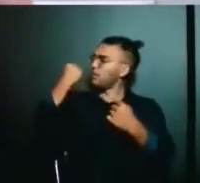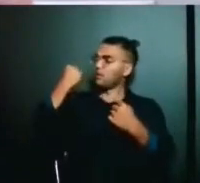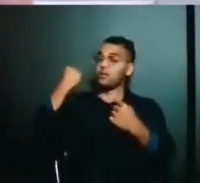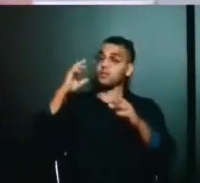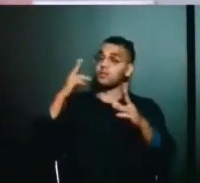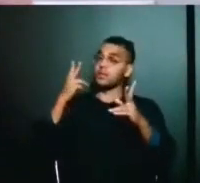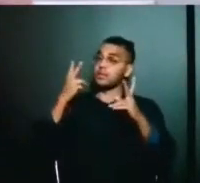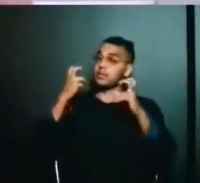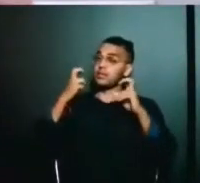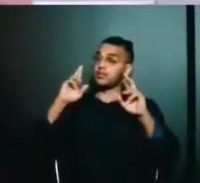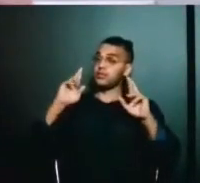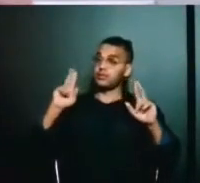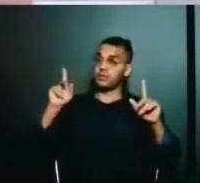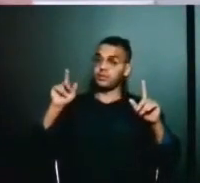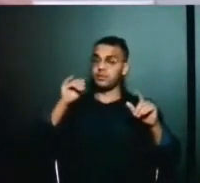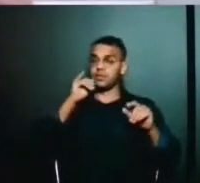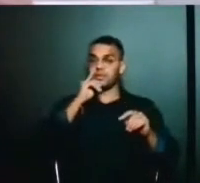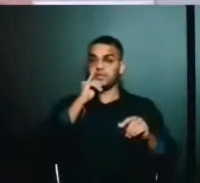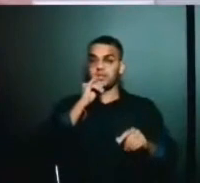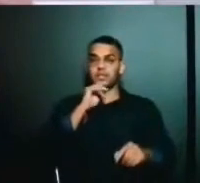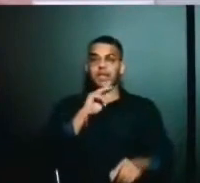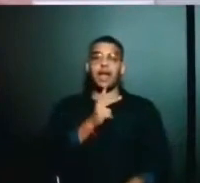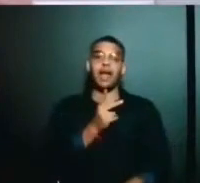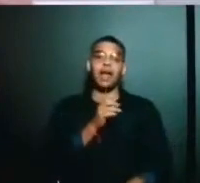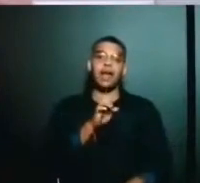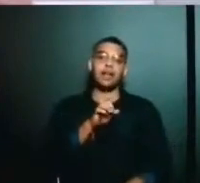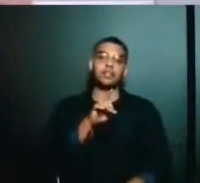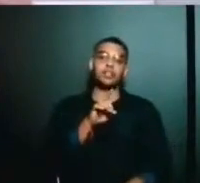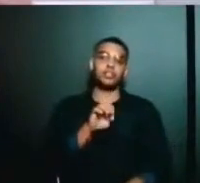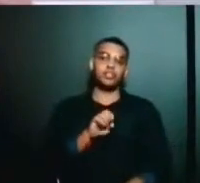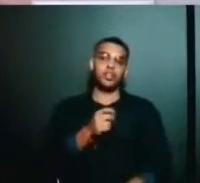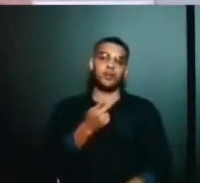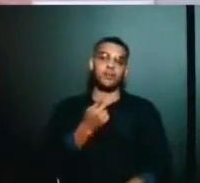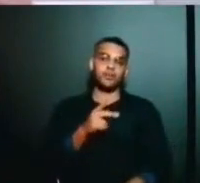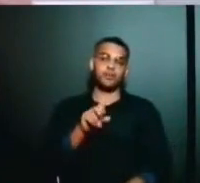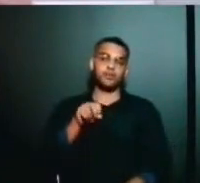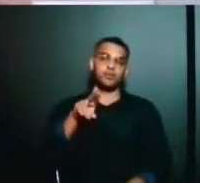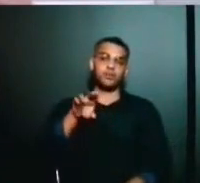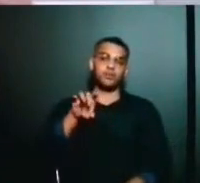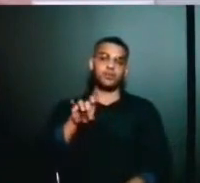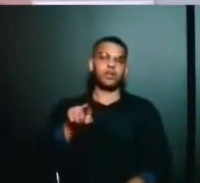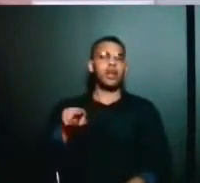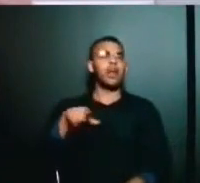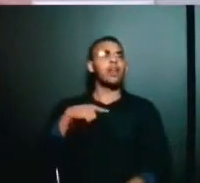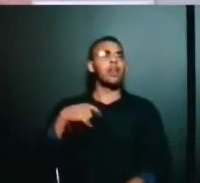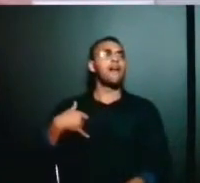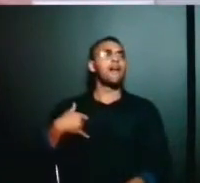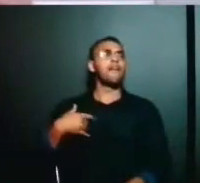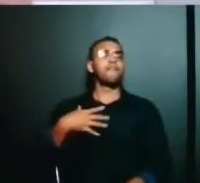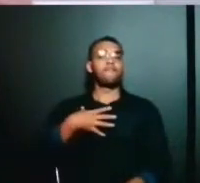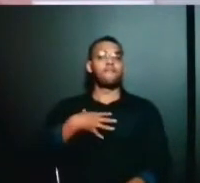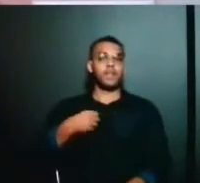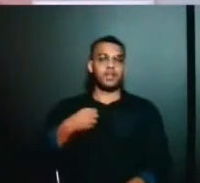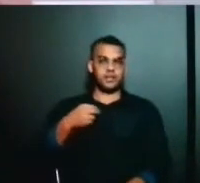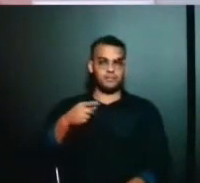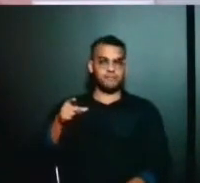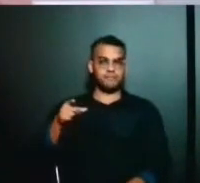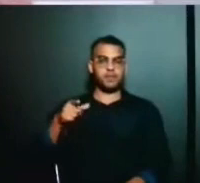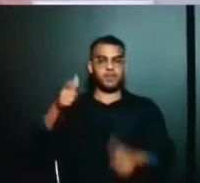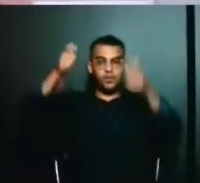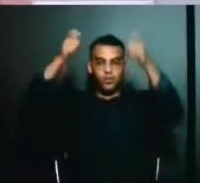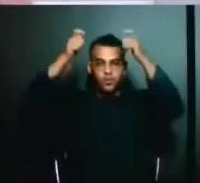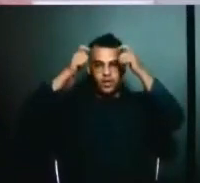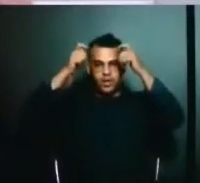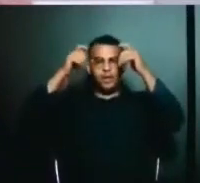Por exemplo, Hatshepsut era filha do rei Sargão. Há mais ou menos 4 mil anos antes de Cristo, ela